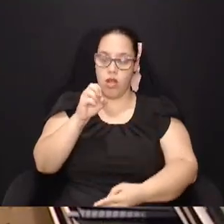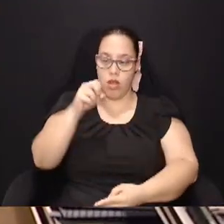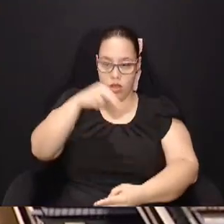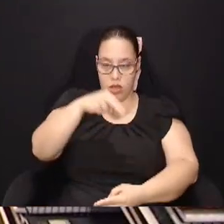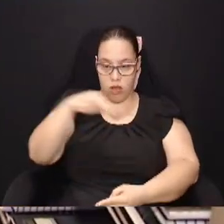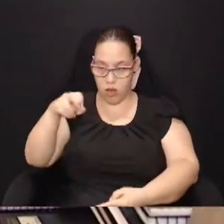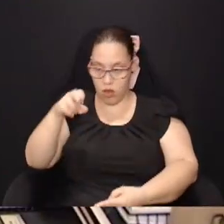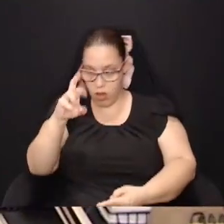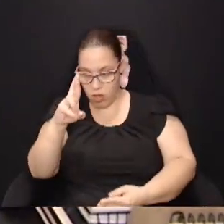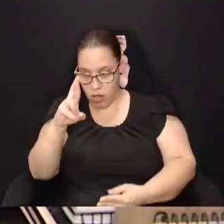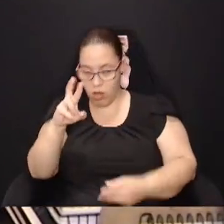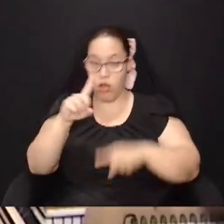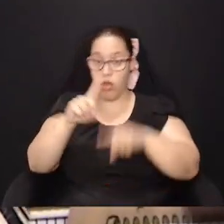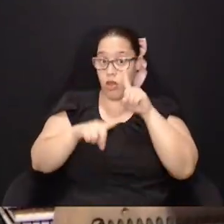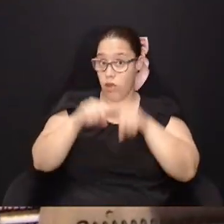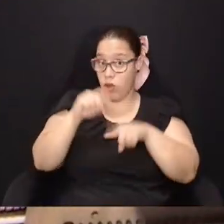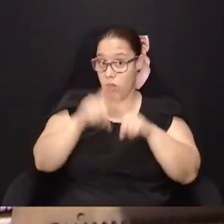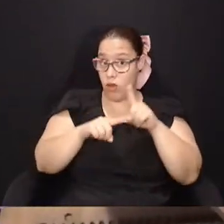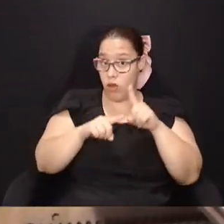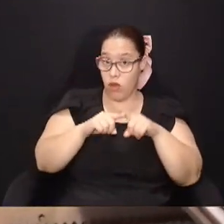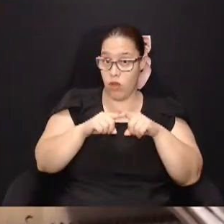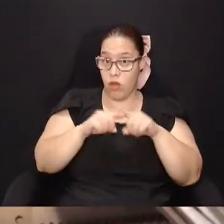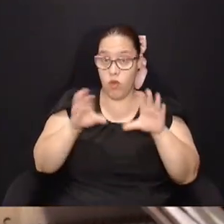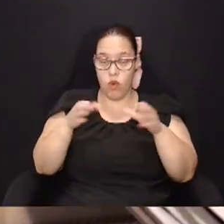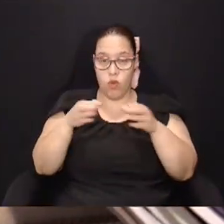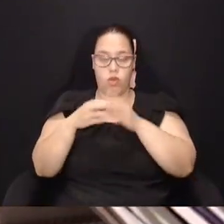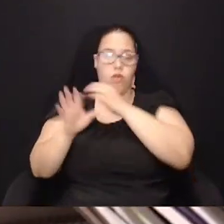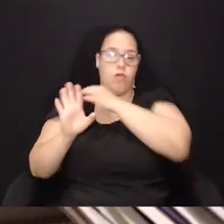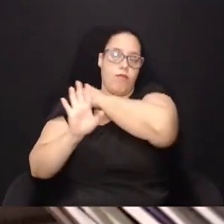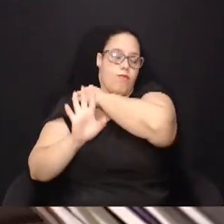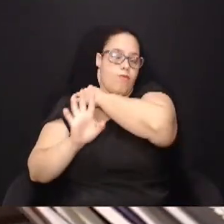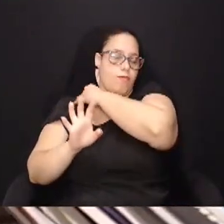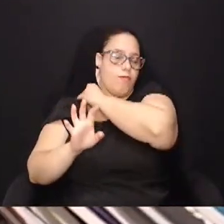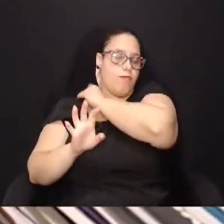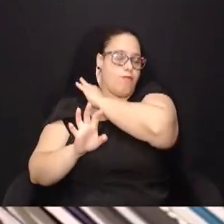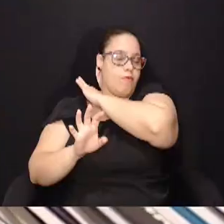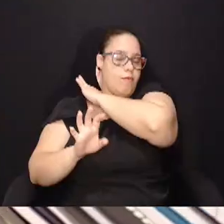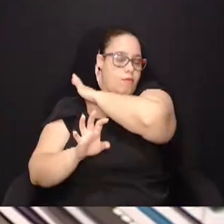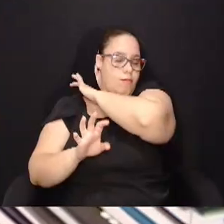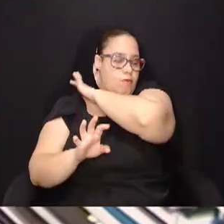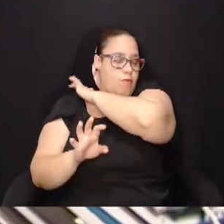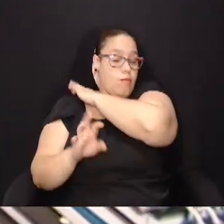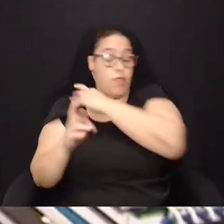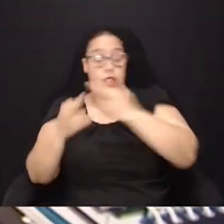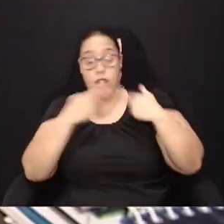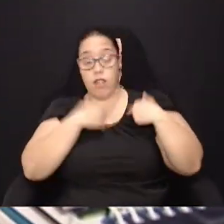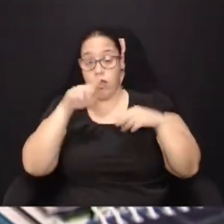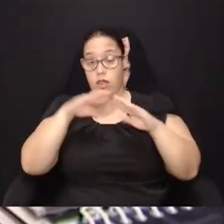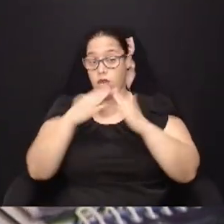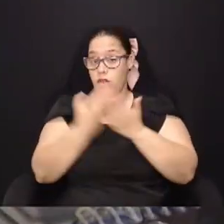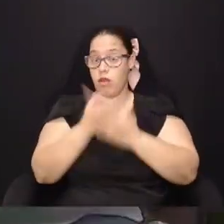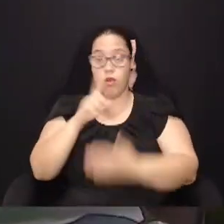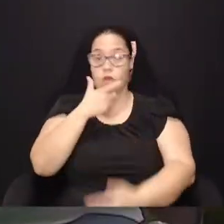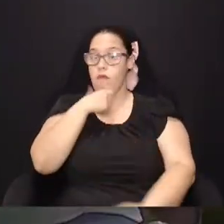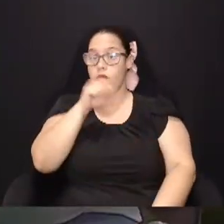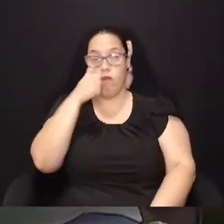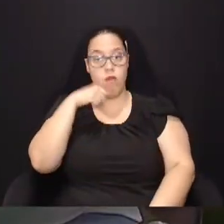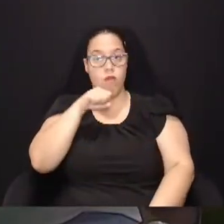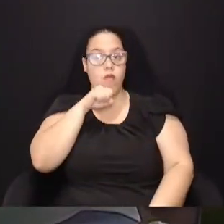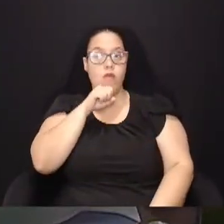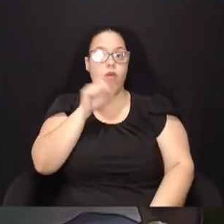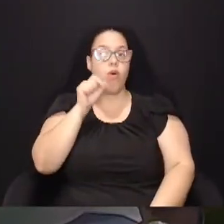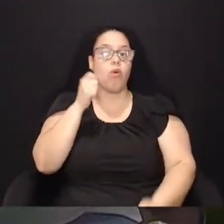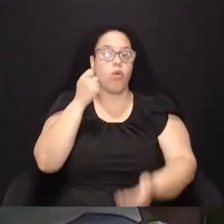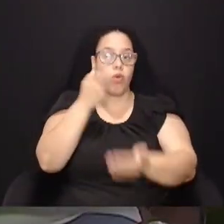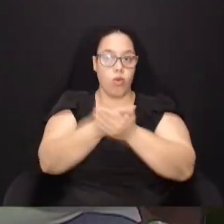material que seja um material coletivo, a responsabilidade é da escola, não é do pai e da mãe. Então, o que comprar?